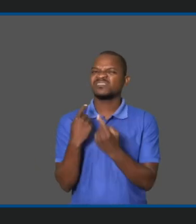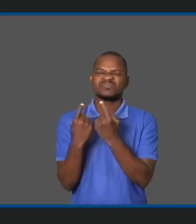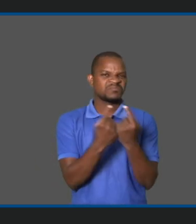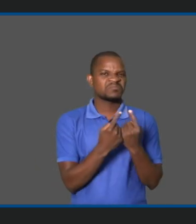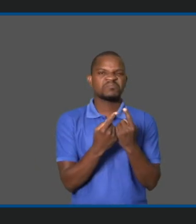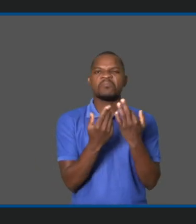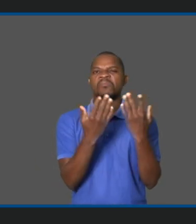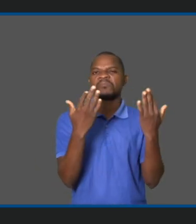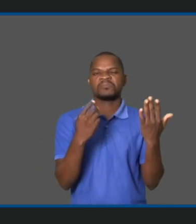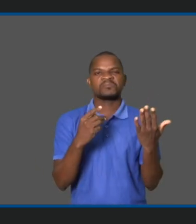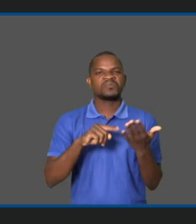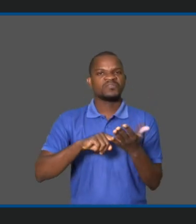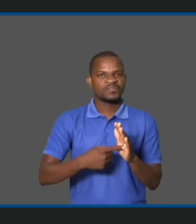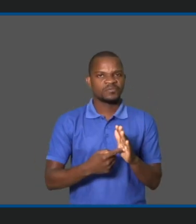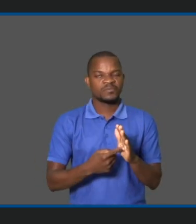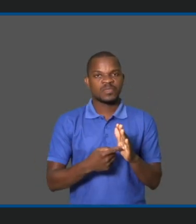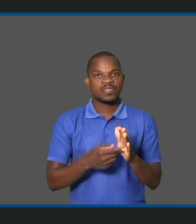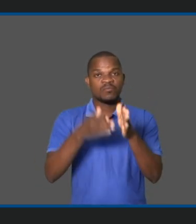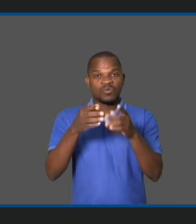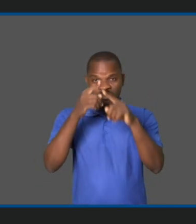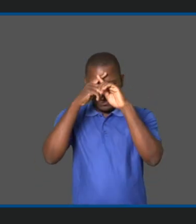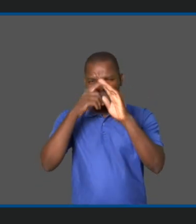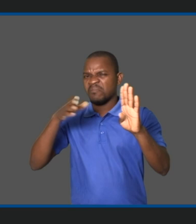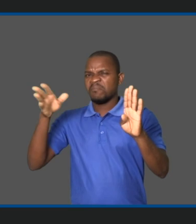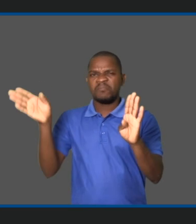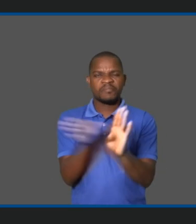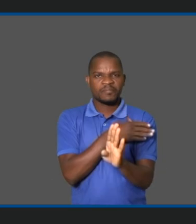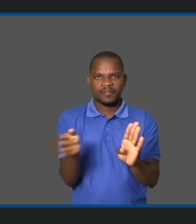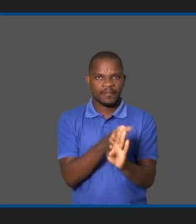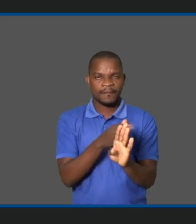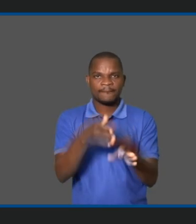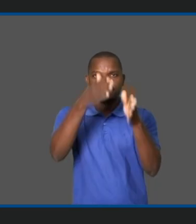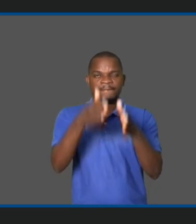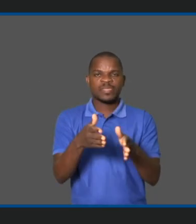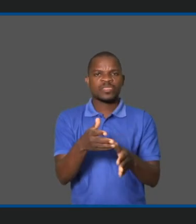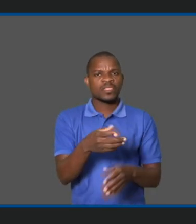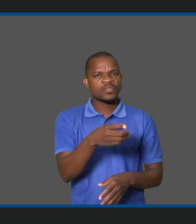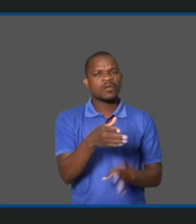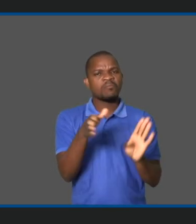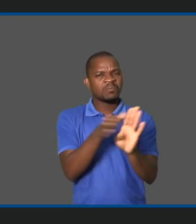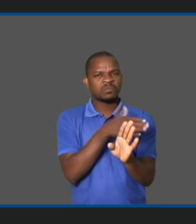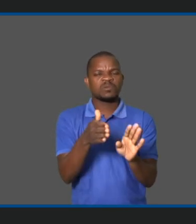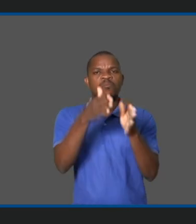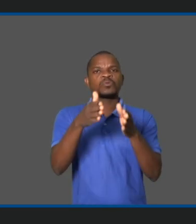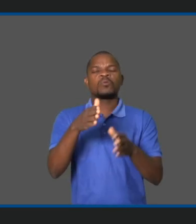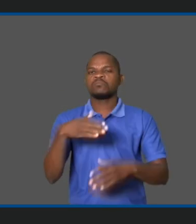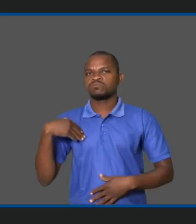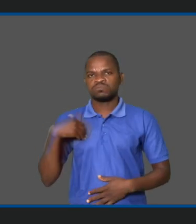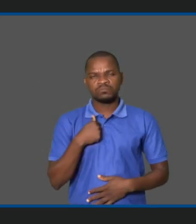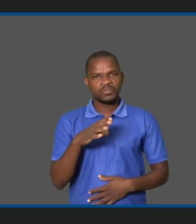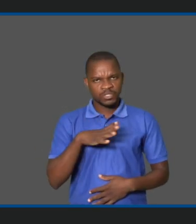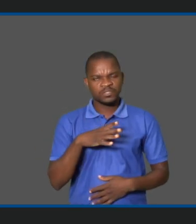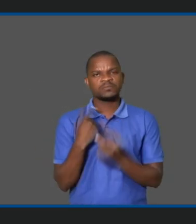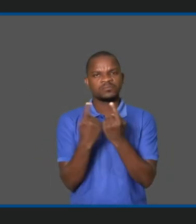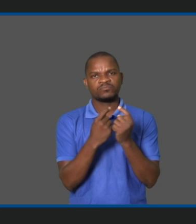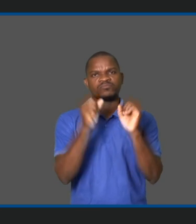espancando o cidadão até a morte. Quer dizer, temos situação em que pessoas já perderam, quer dizer, um cidadão já perdeu